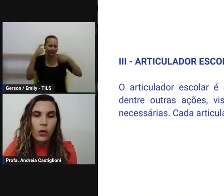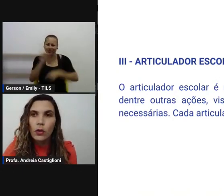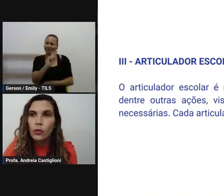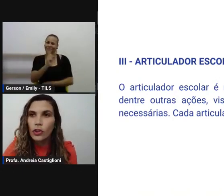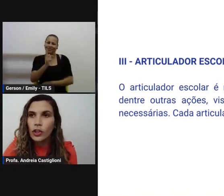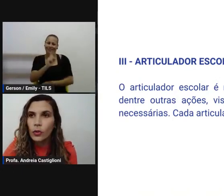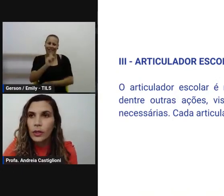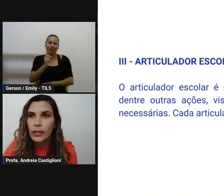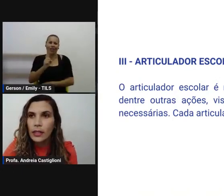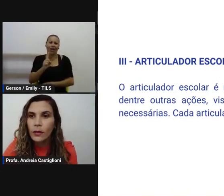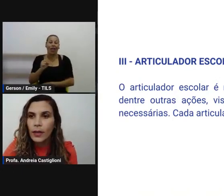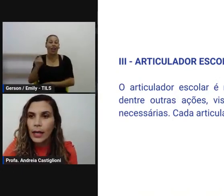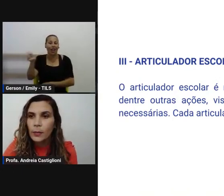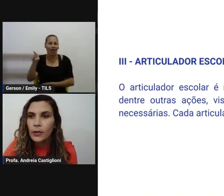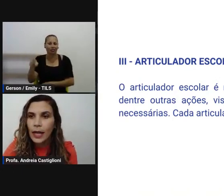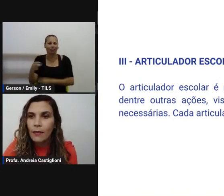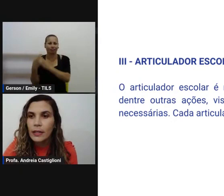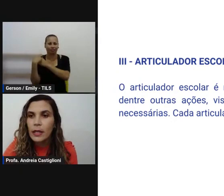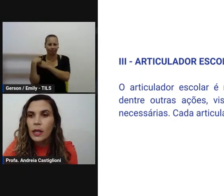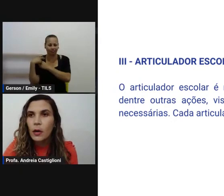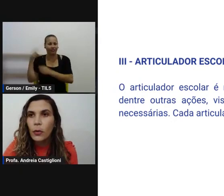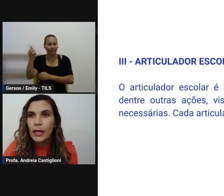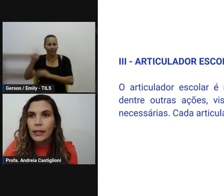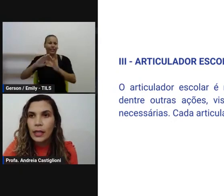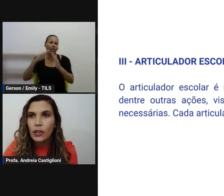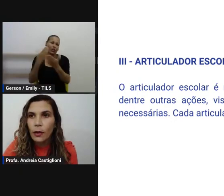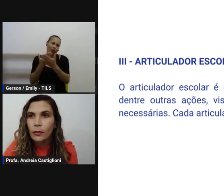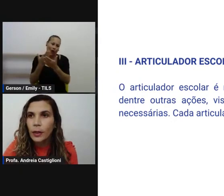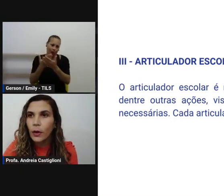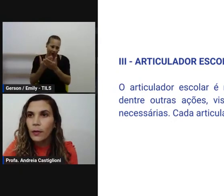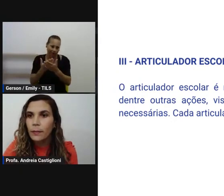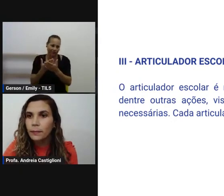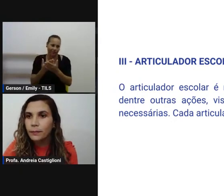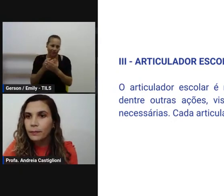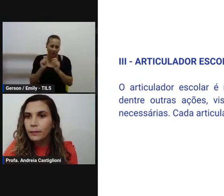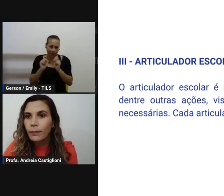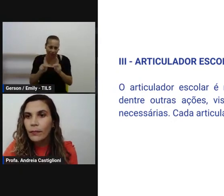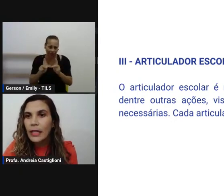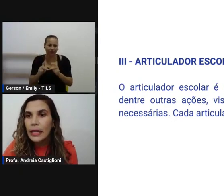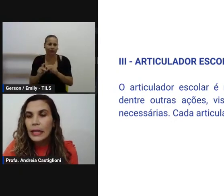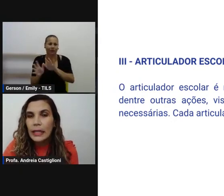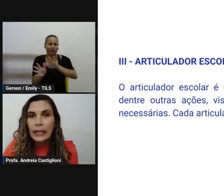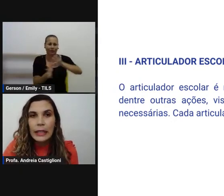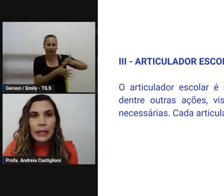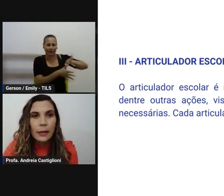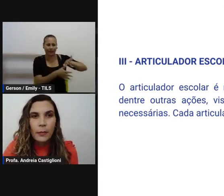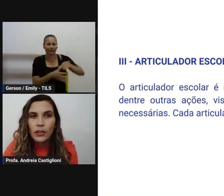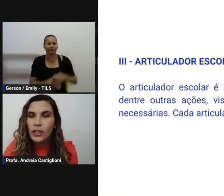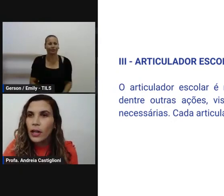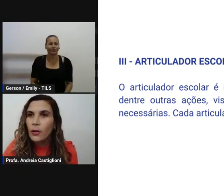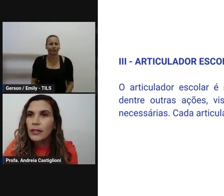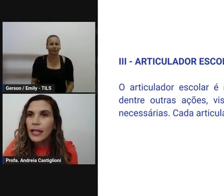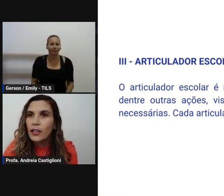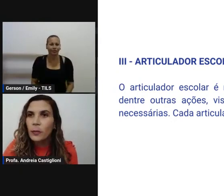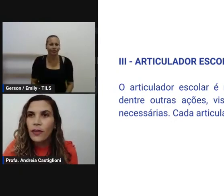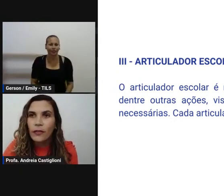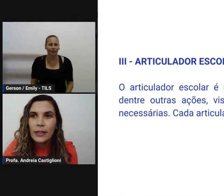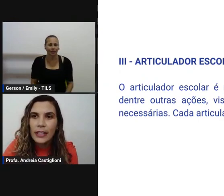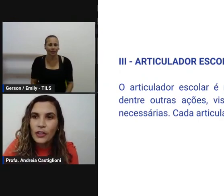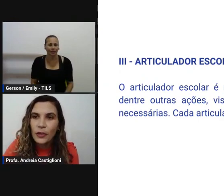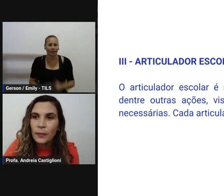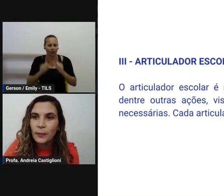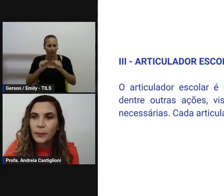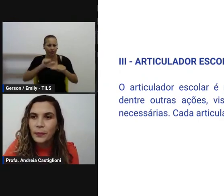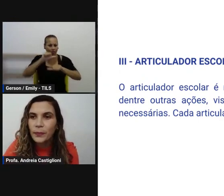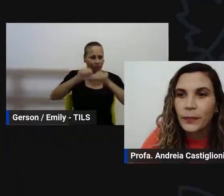ser com os gestores, eles vão ficar responsáveis por essa questão, tá bom? E pode trocar o slide, por